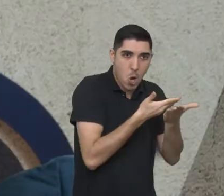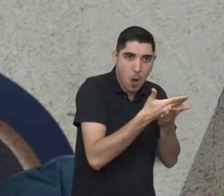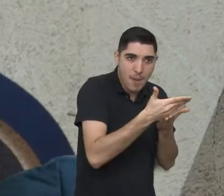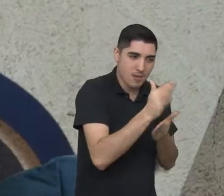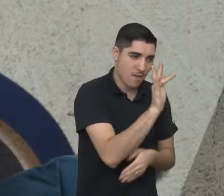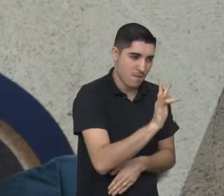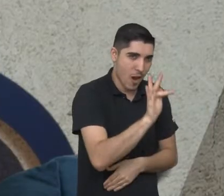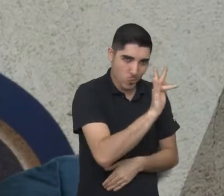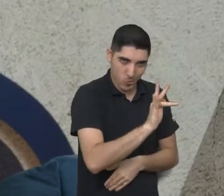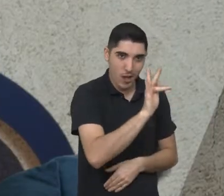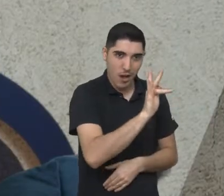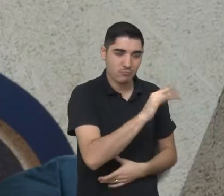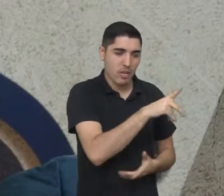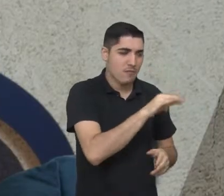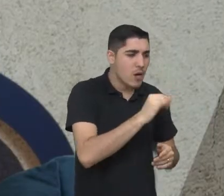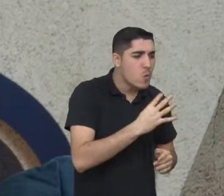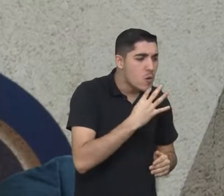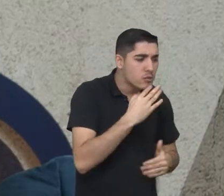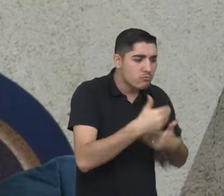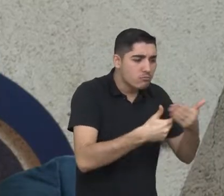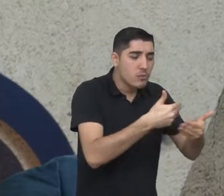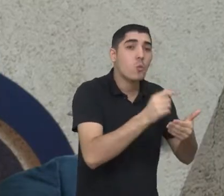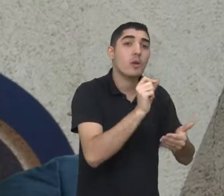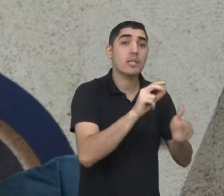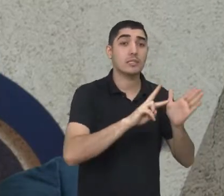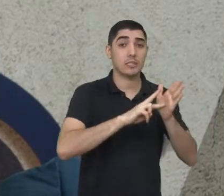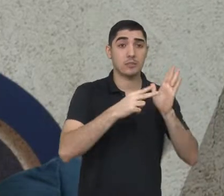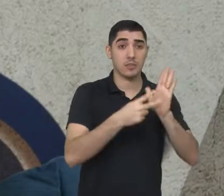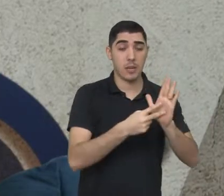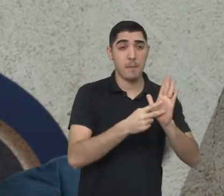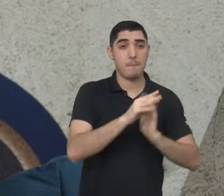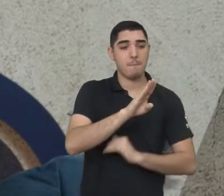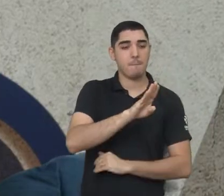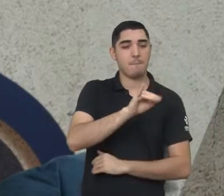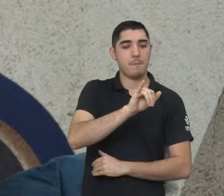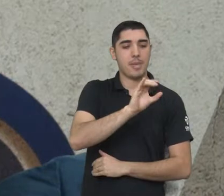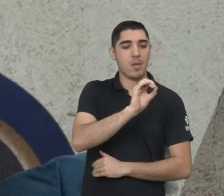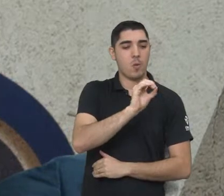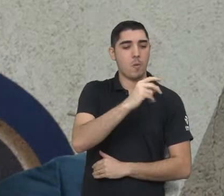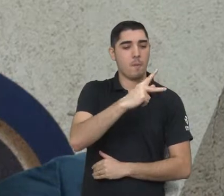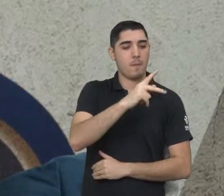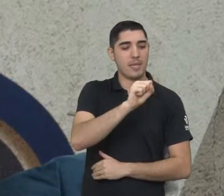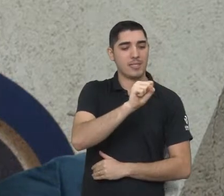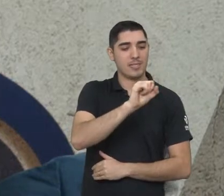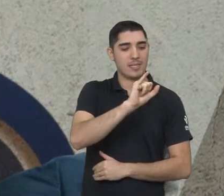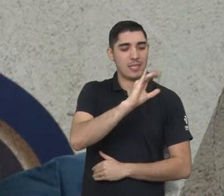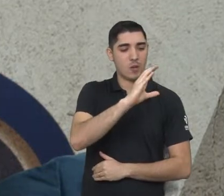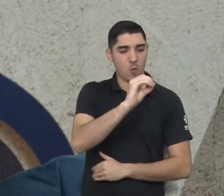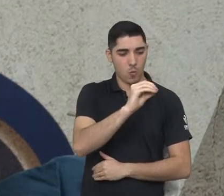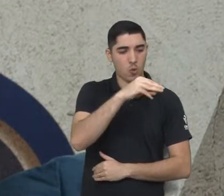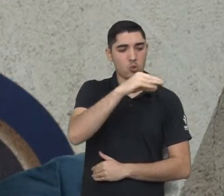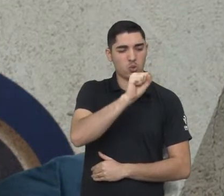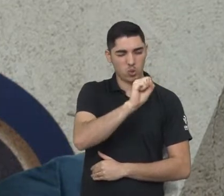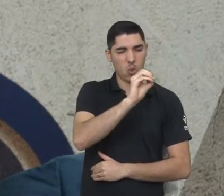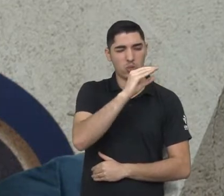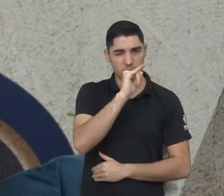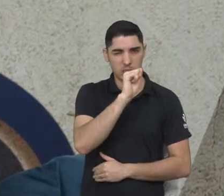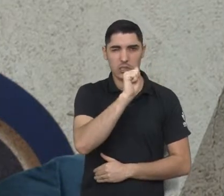na faculdade, ele vai entender um modelo que nós chamamos de biopsicossocial. Ou seja, nós somos um